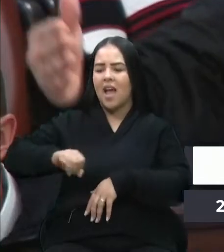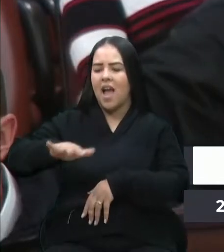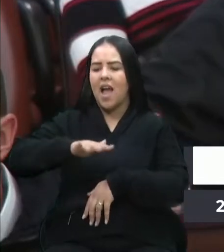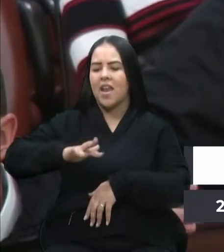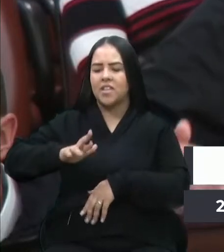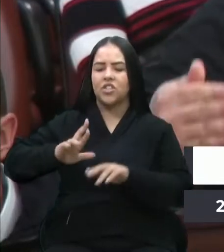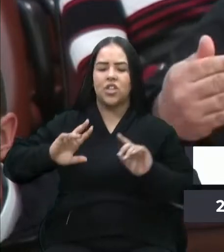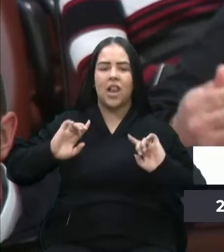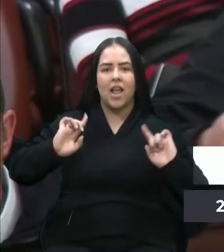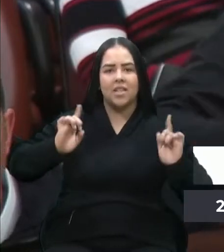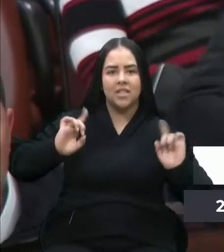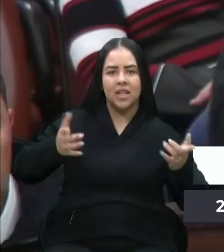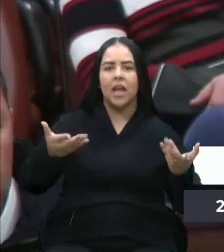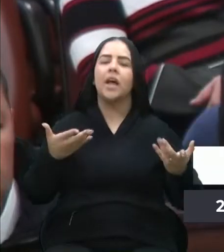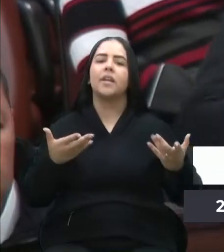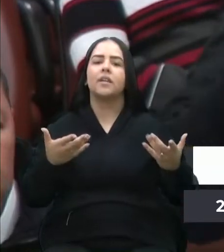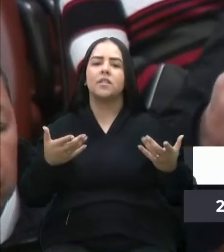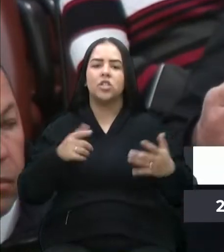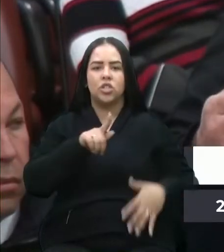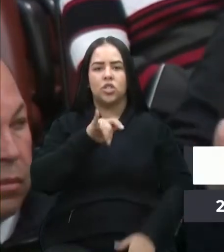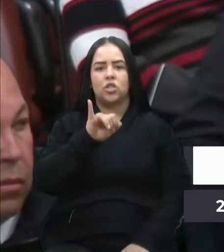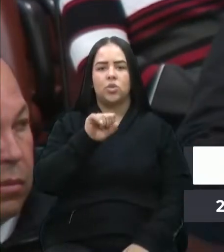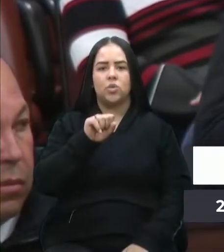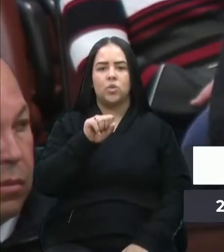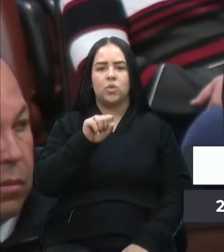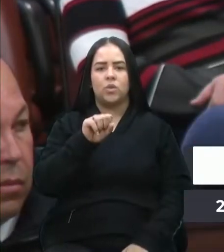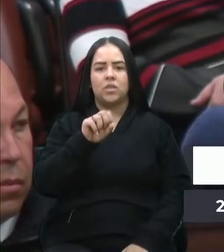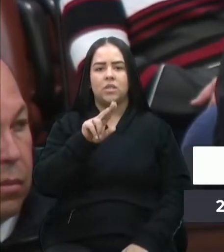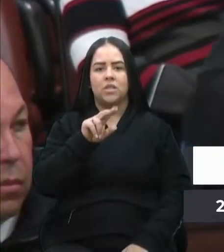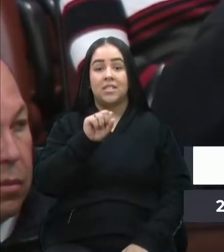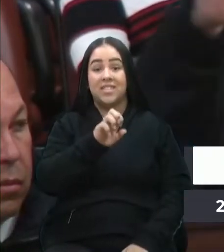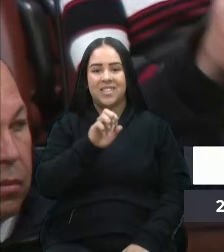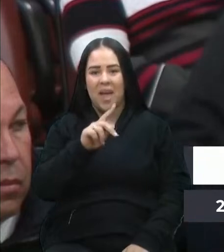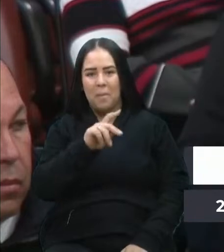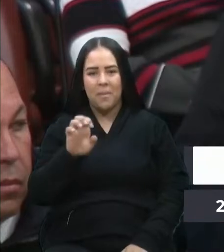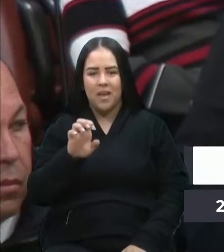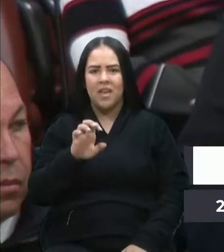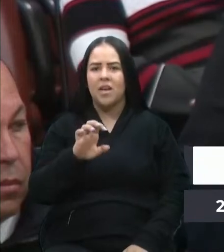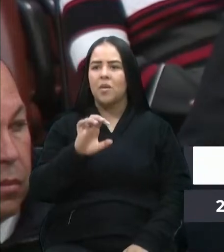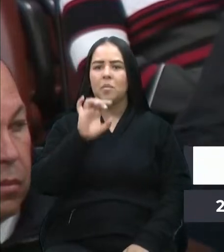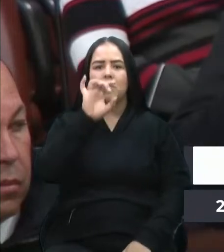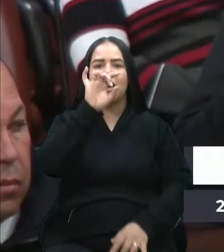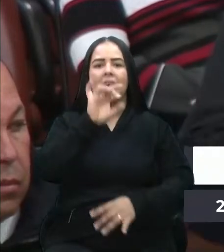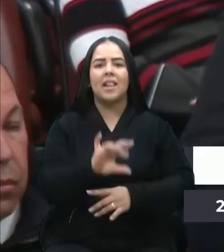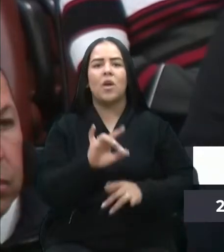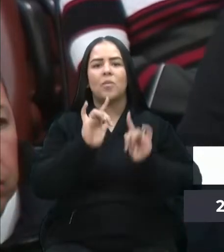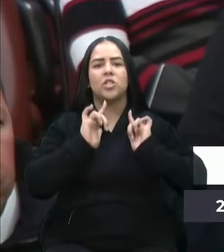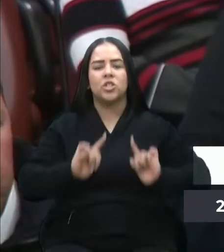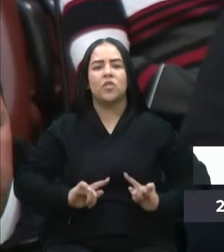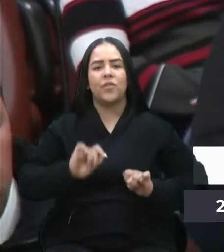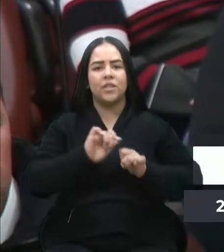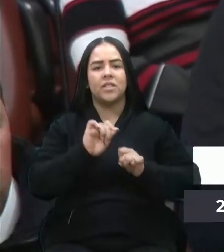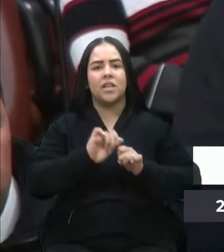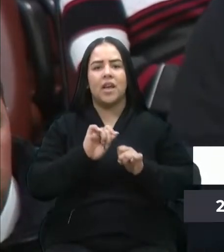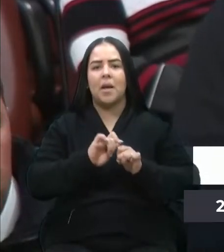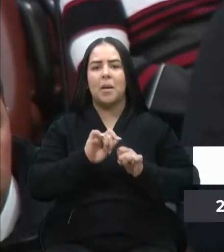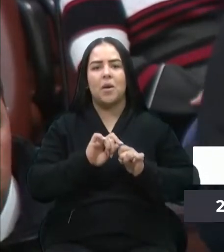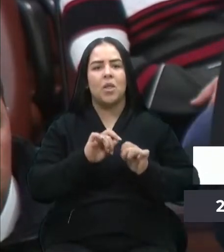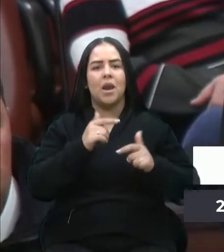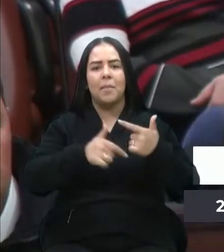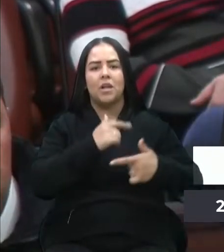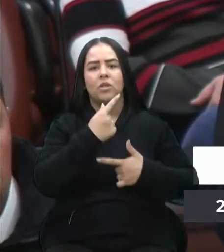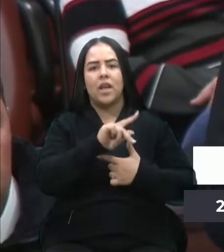Giuseppe Garibaldi, escola que eu estudei, em diversas escolas, porque cada gestão fez a sua parte de forma democrática.